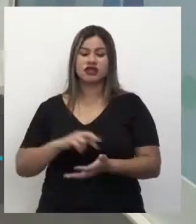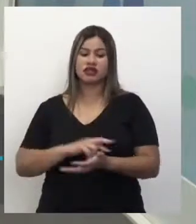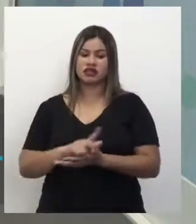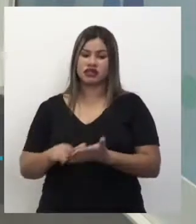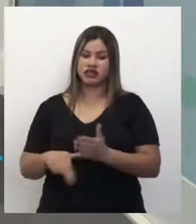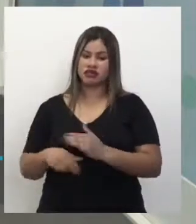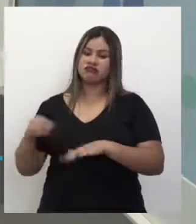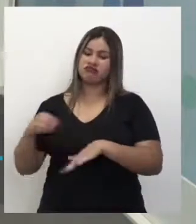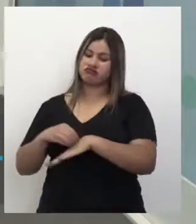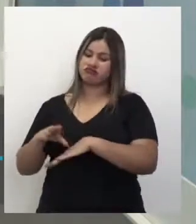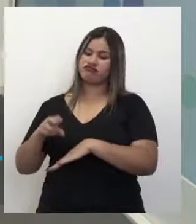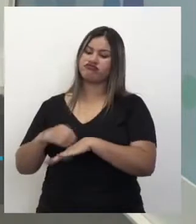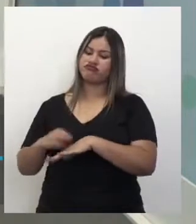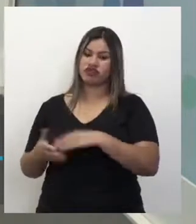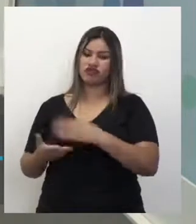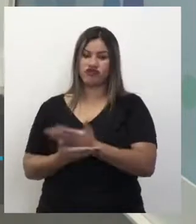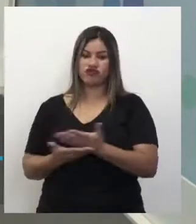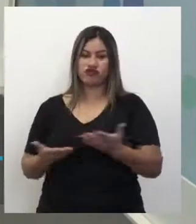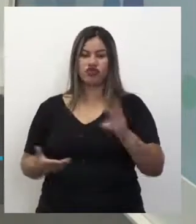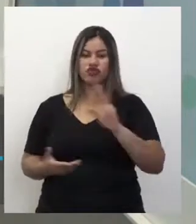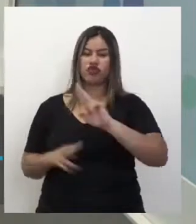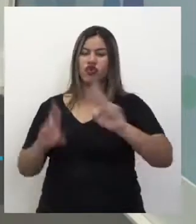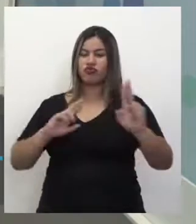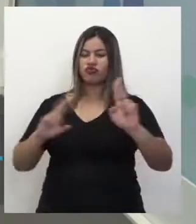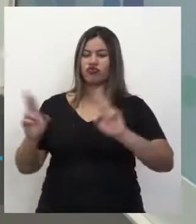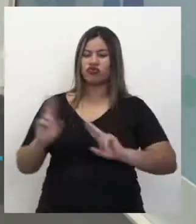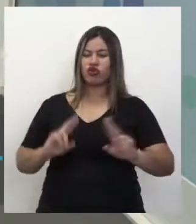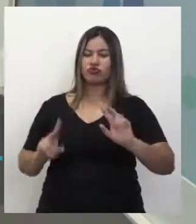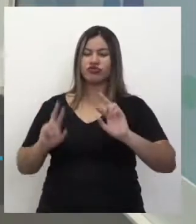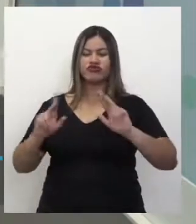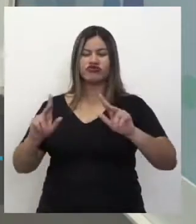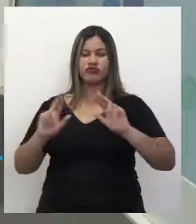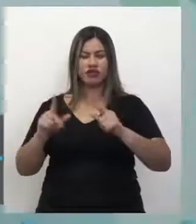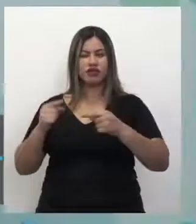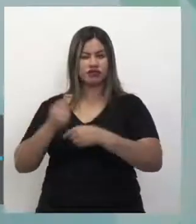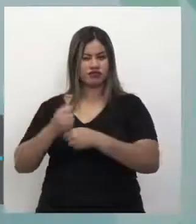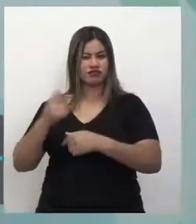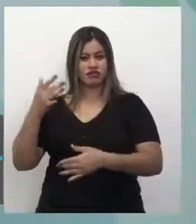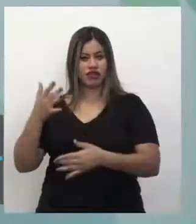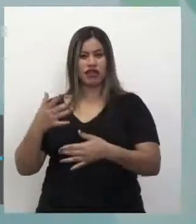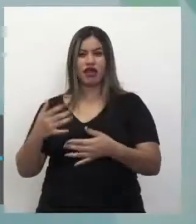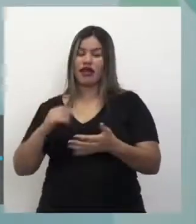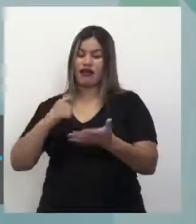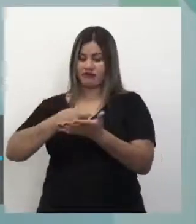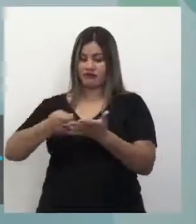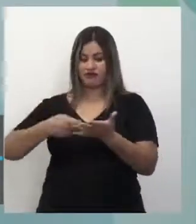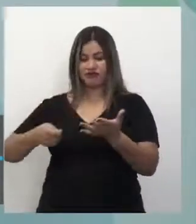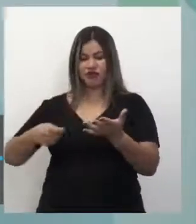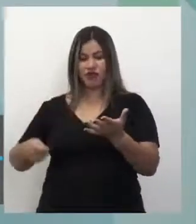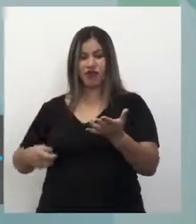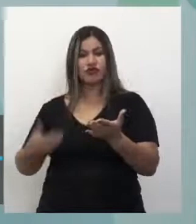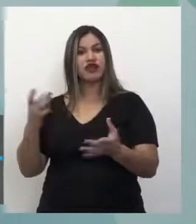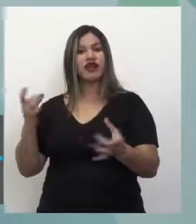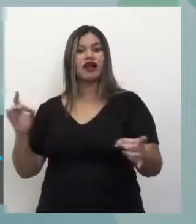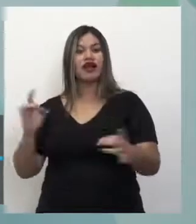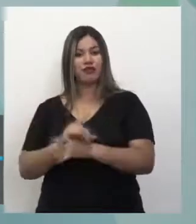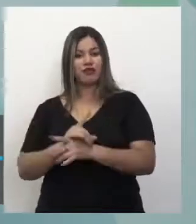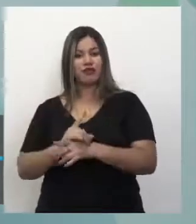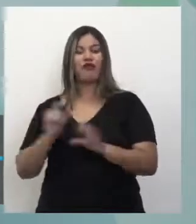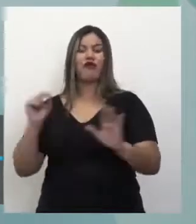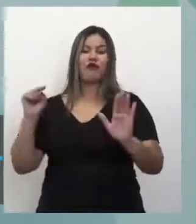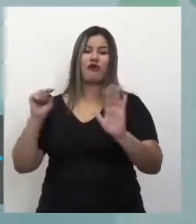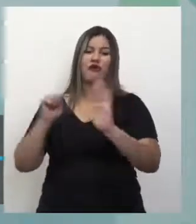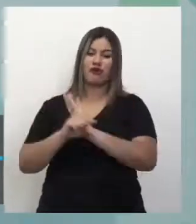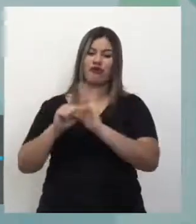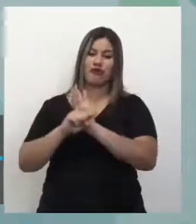uma dica, né? Fica O pessoal a que tá vendo uns nomes diferentes aí aparecendo no chat, ó, vai anotando no papelzinho, acabou a aula, já pesquisa no Google, dá uma